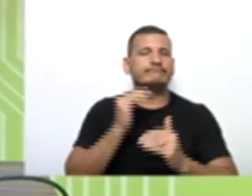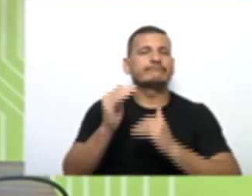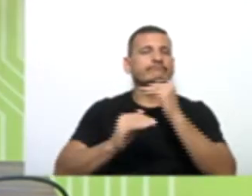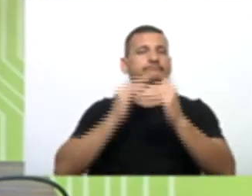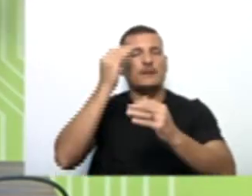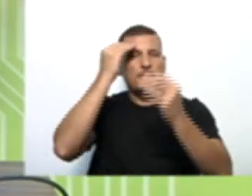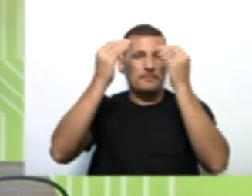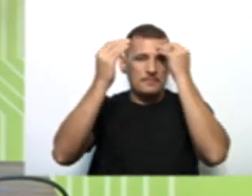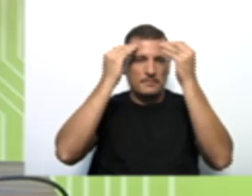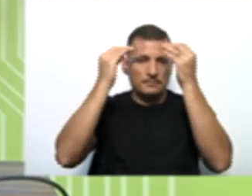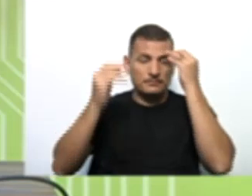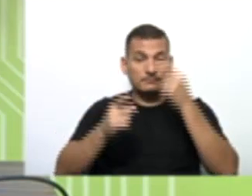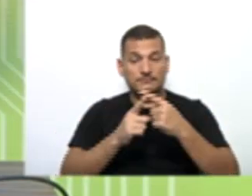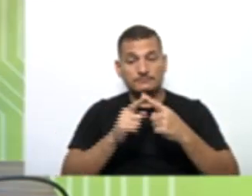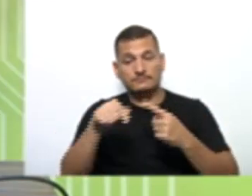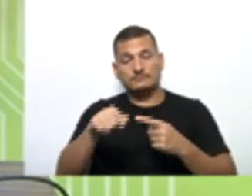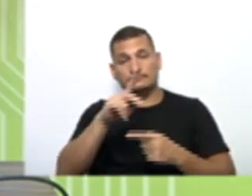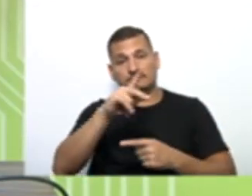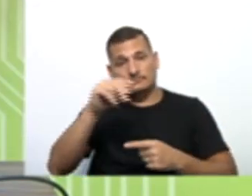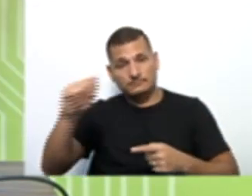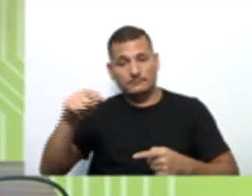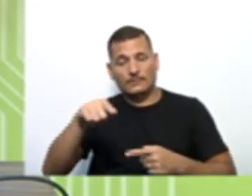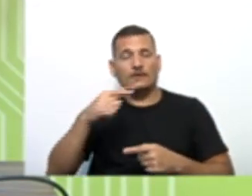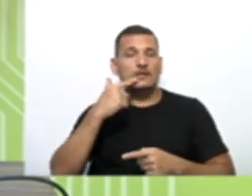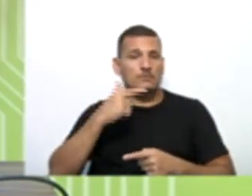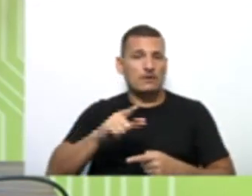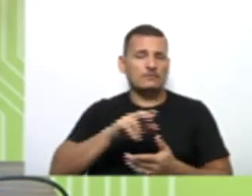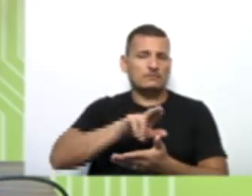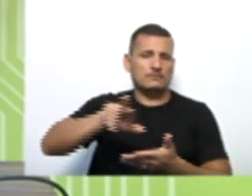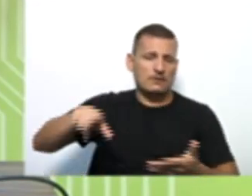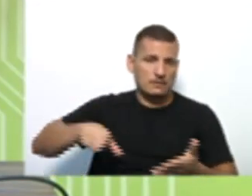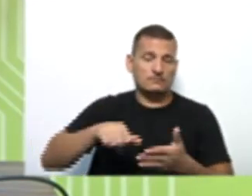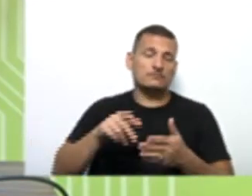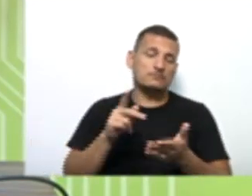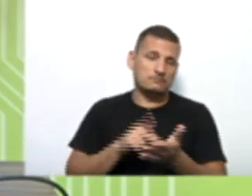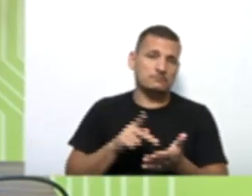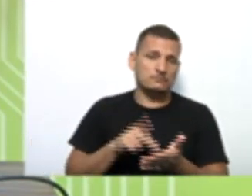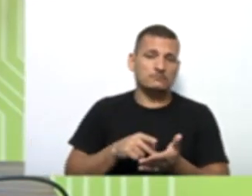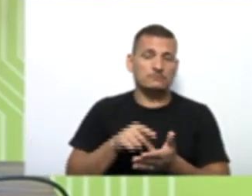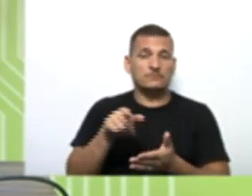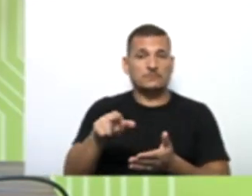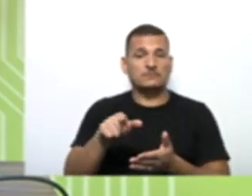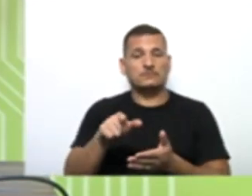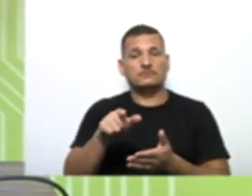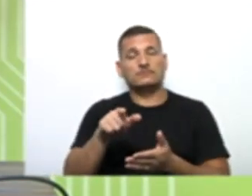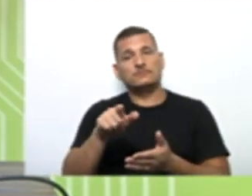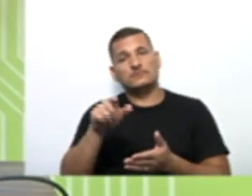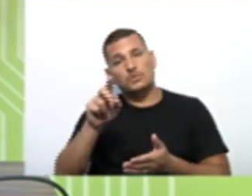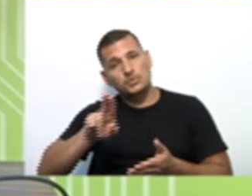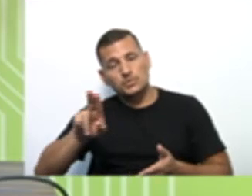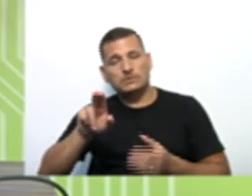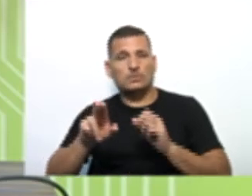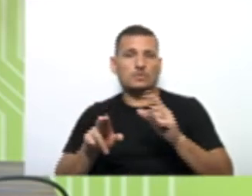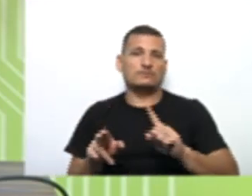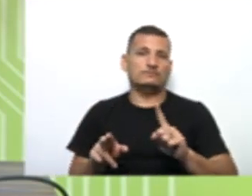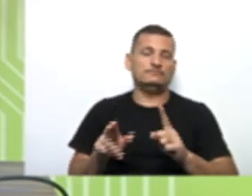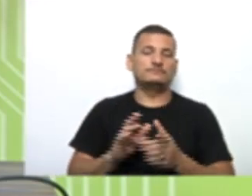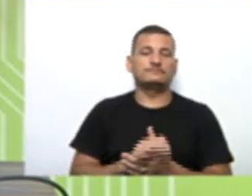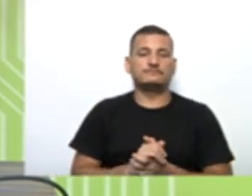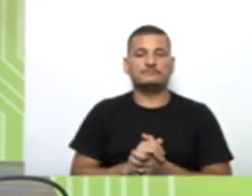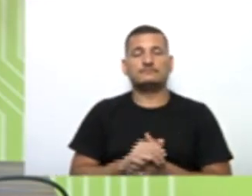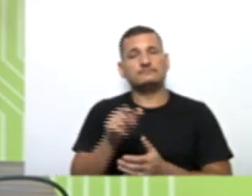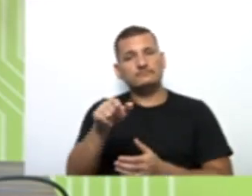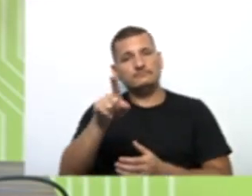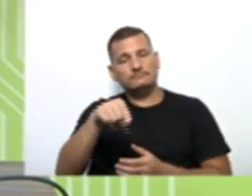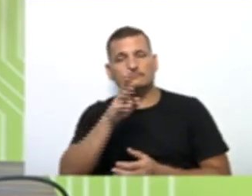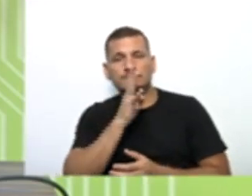esse aplicativo e essa linguagem em vários. E aí ele vai dizer, não, realmente se aplica ou realmente não se aplica. E aí isso